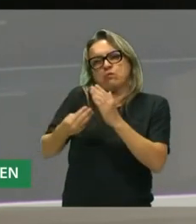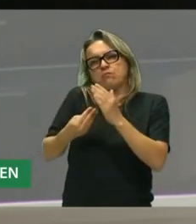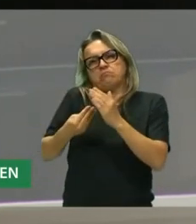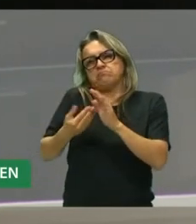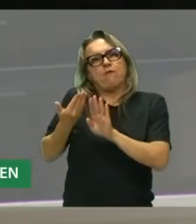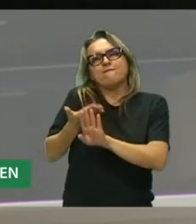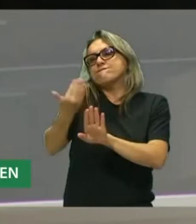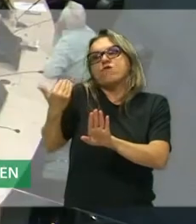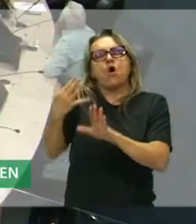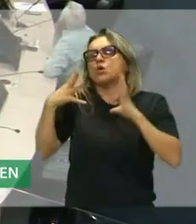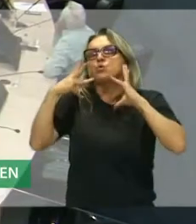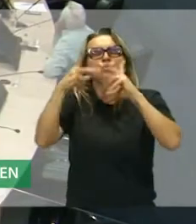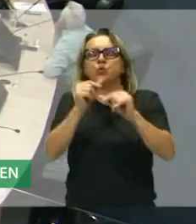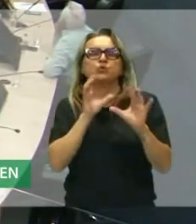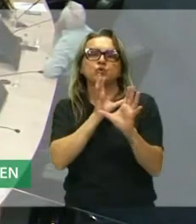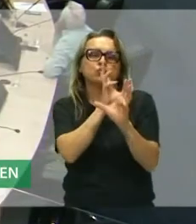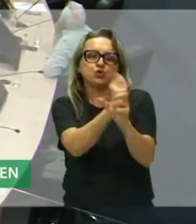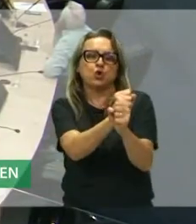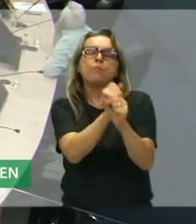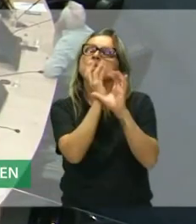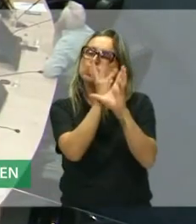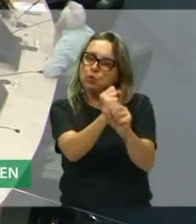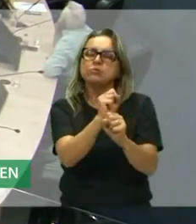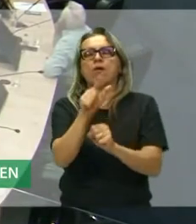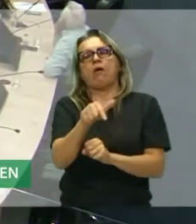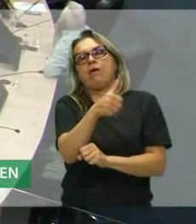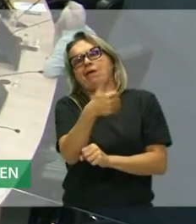tudo está contabilizado aqui.